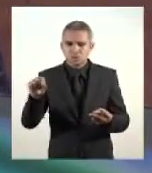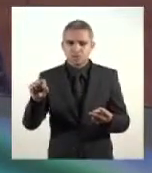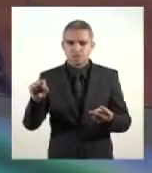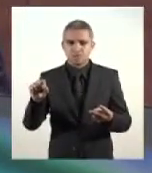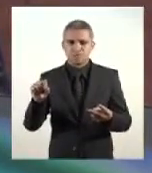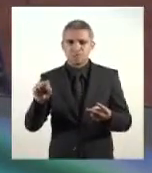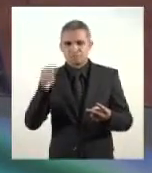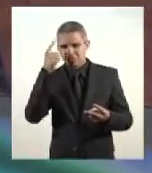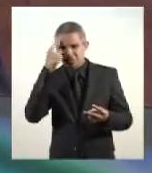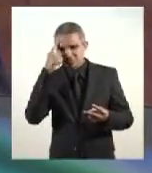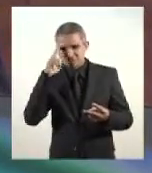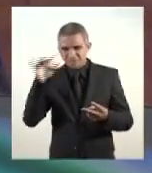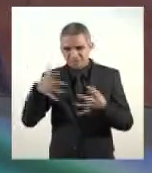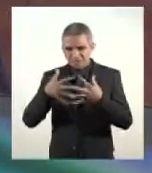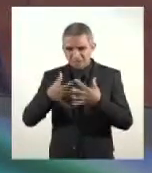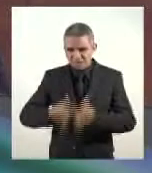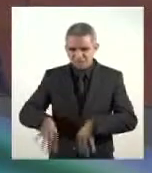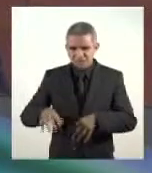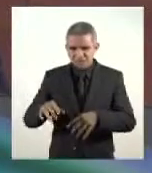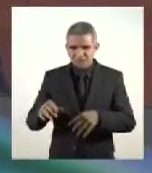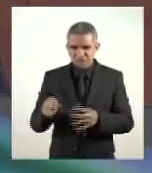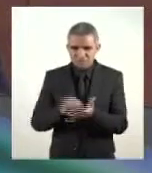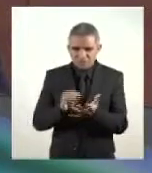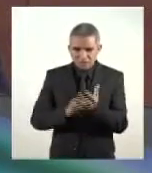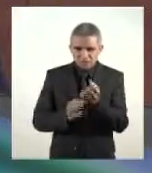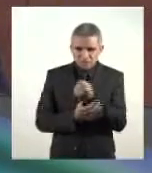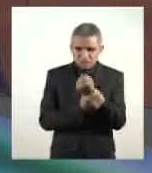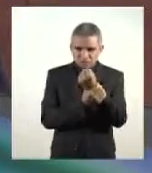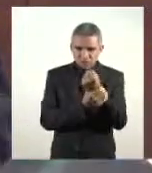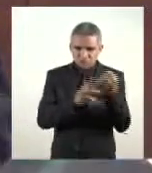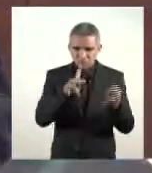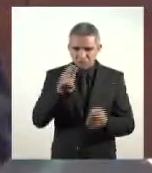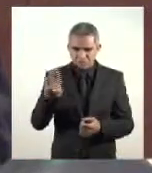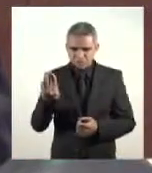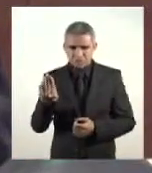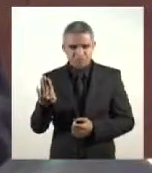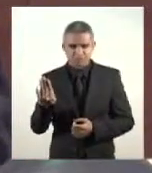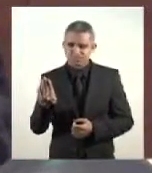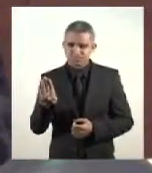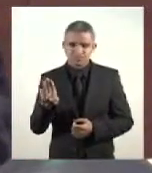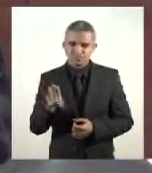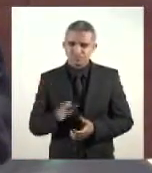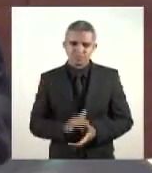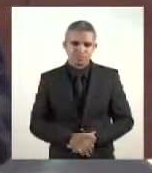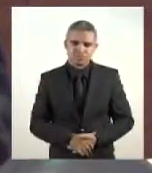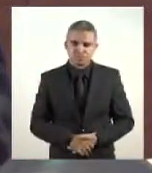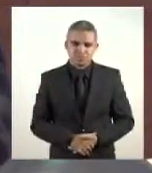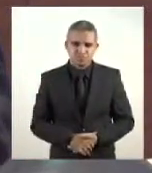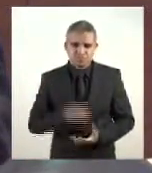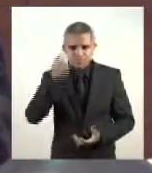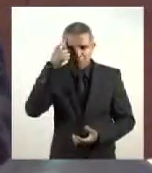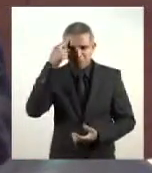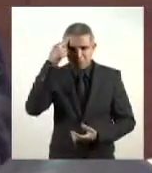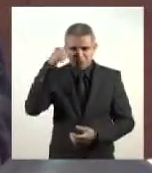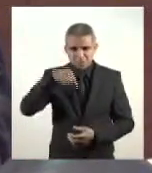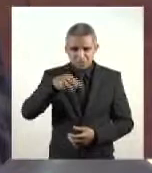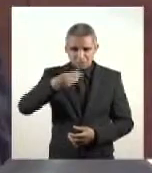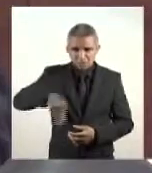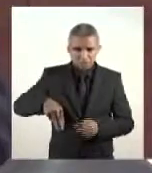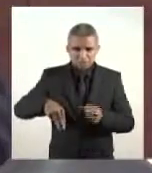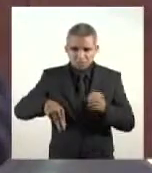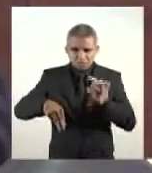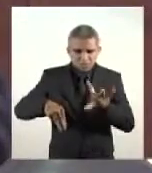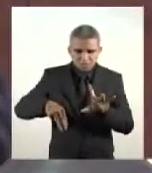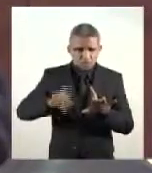de segurança pública que hoje nós estamos enfrentando, não só no Maranhão, mas em todo o